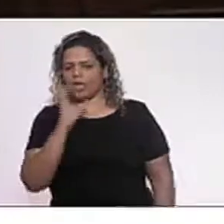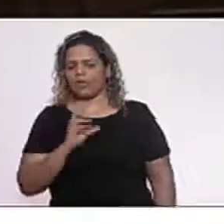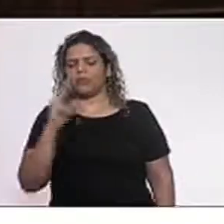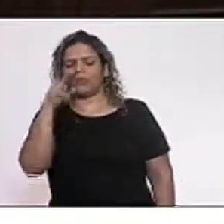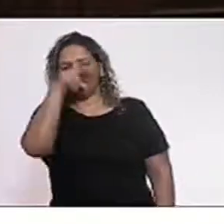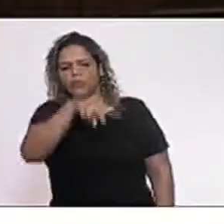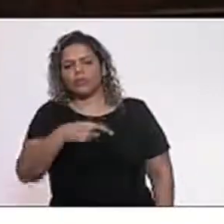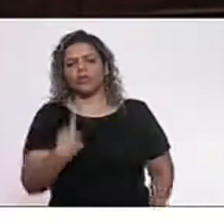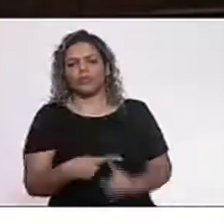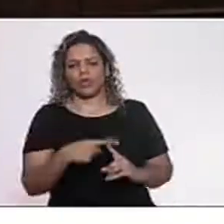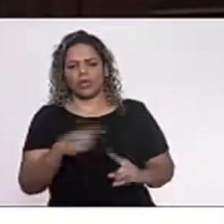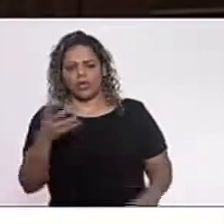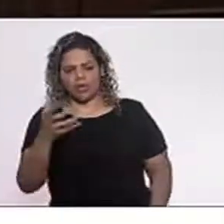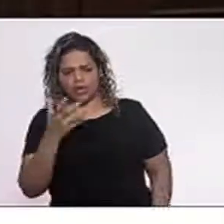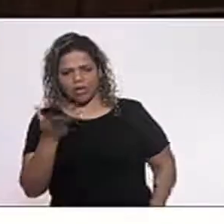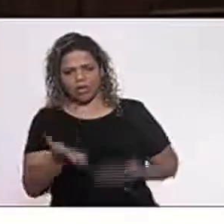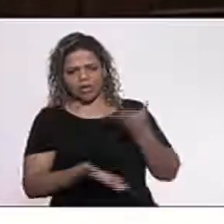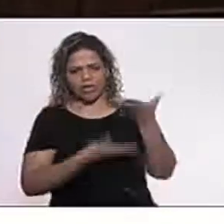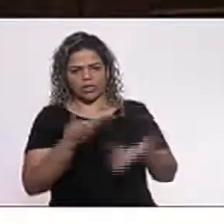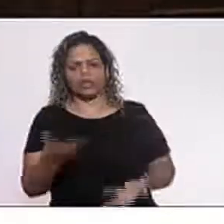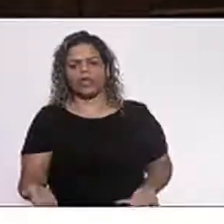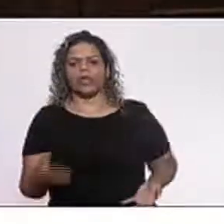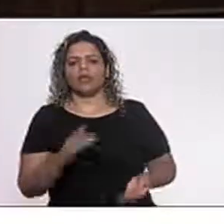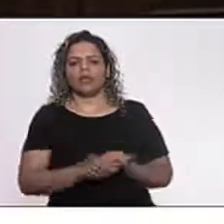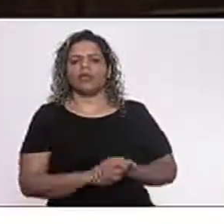porque na verdade eu quero tratar